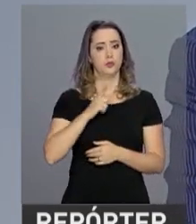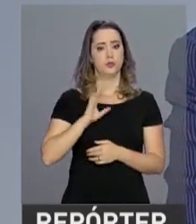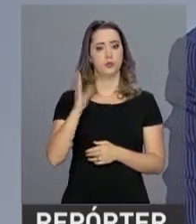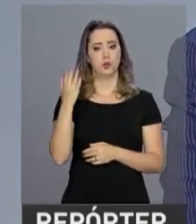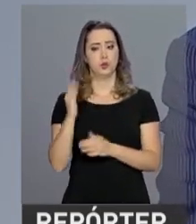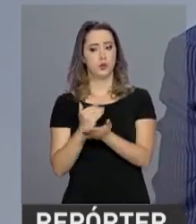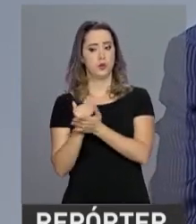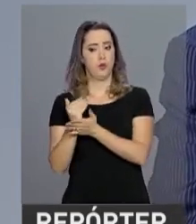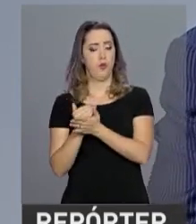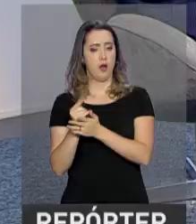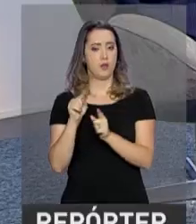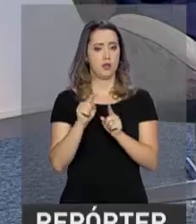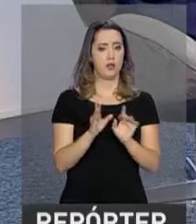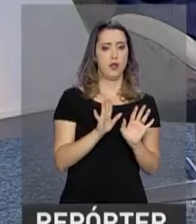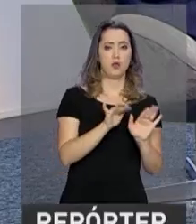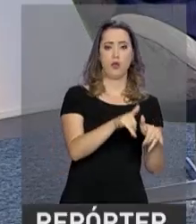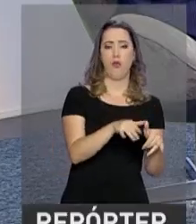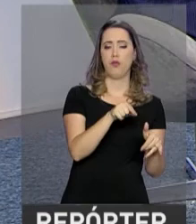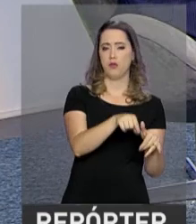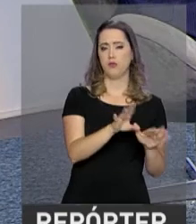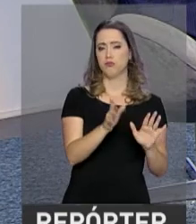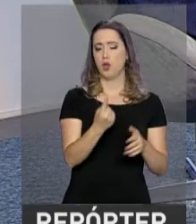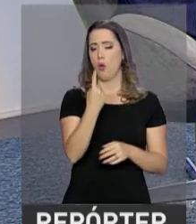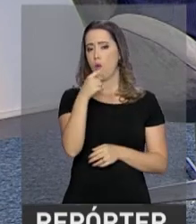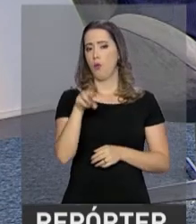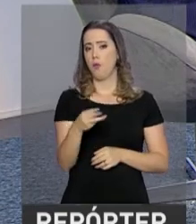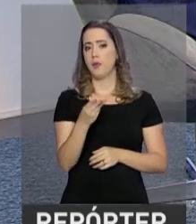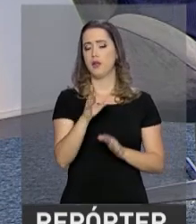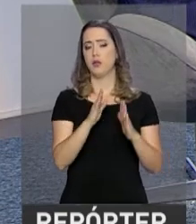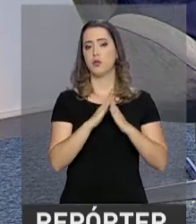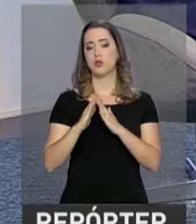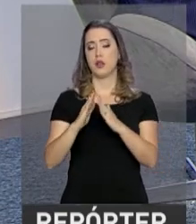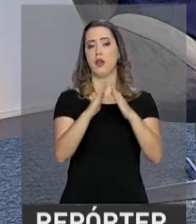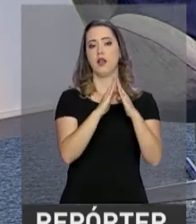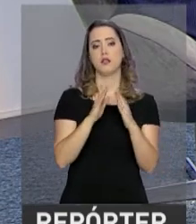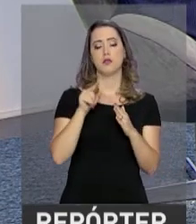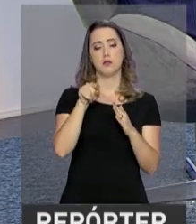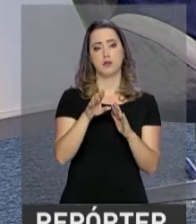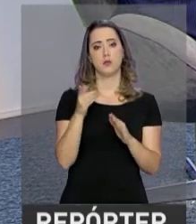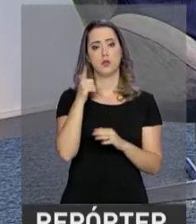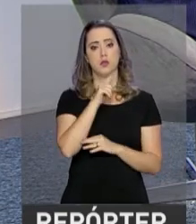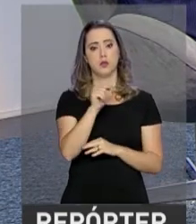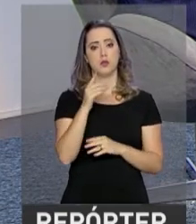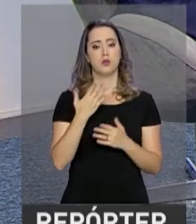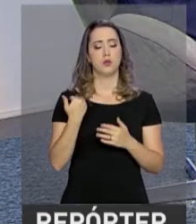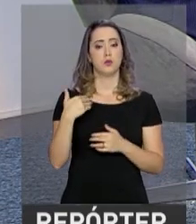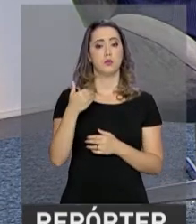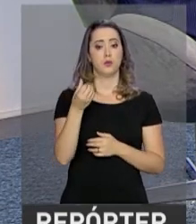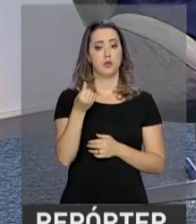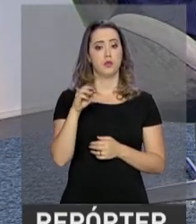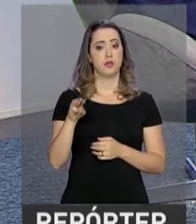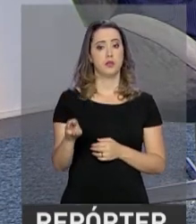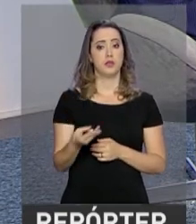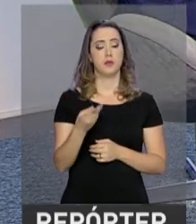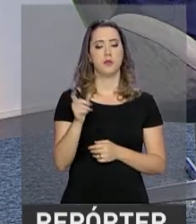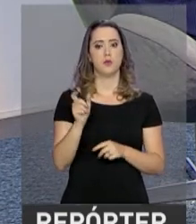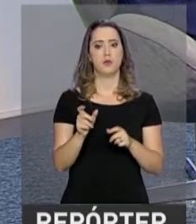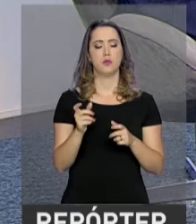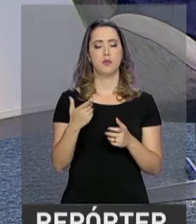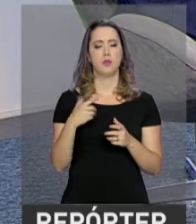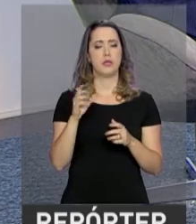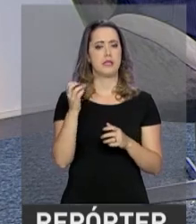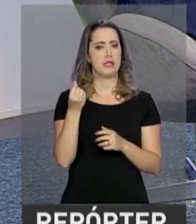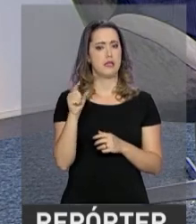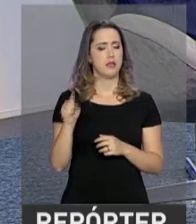aquilo que vai iniciar e o que está sendo construído mais um milhão de moradias para atingir um défice de mais de 6 milhões então é um número expressivo